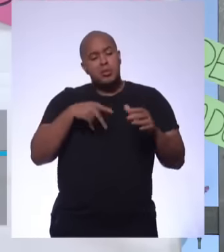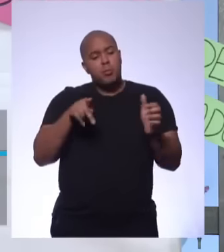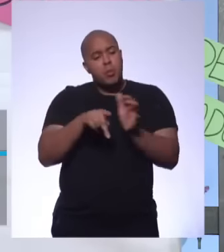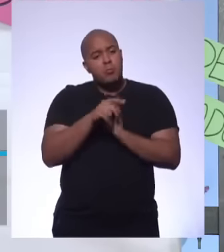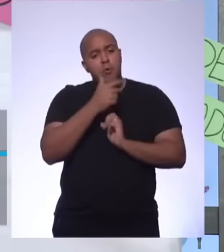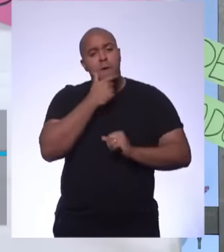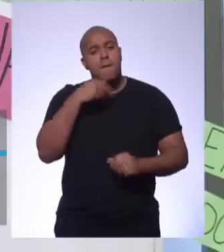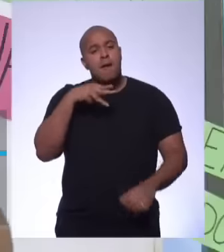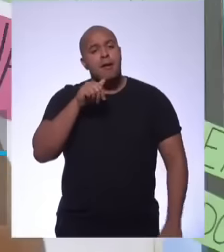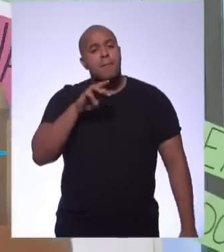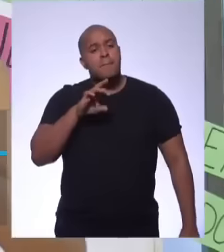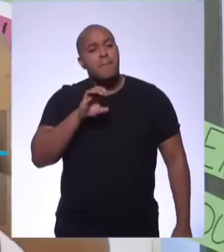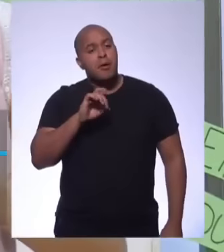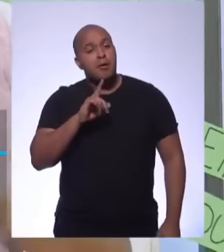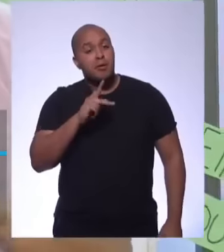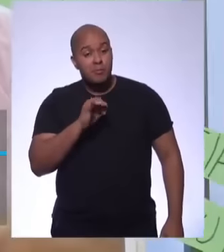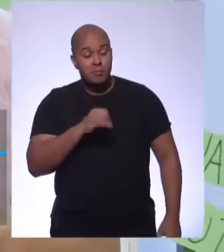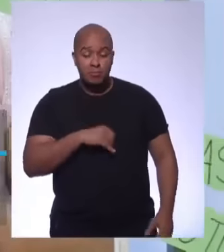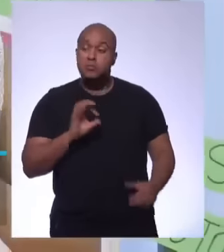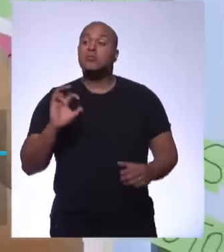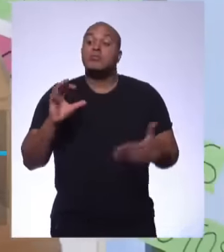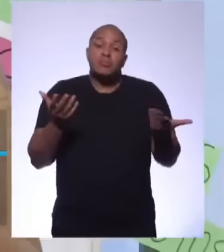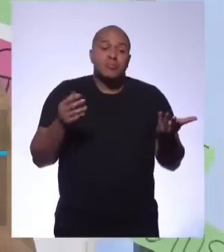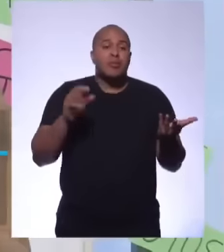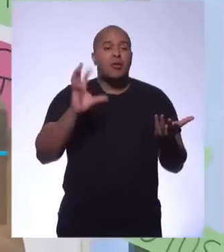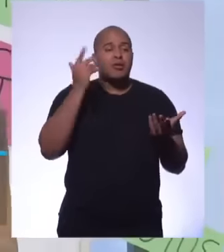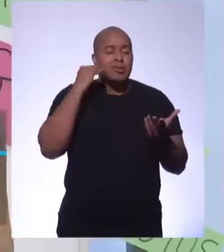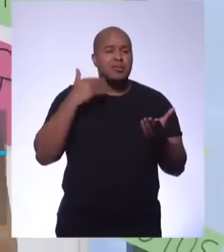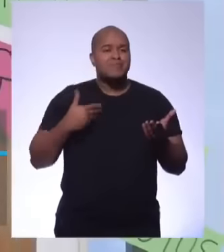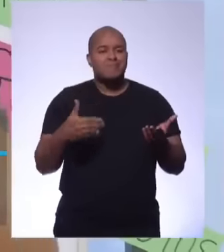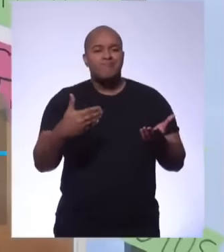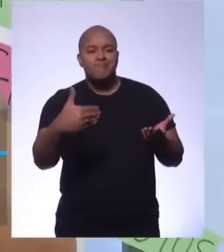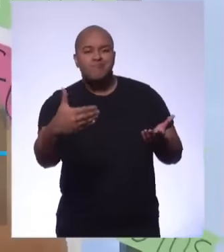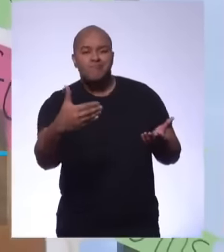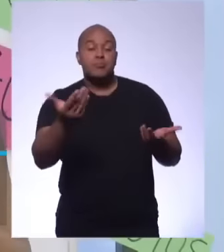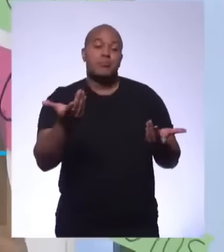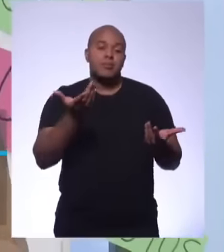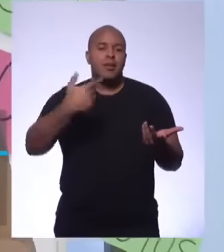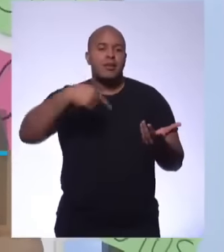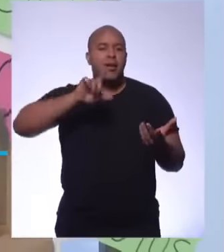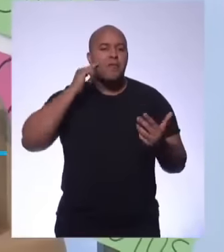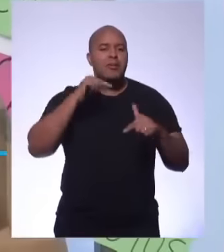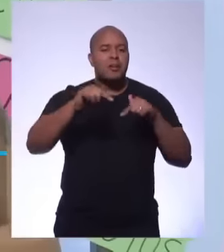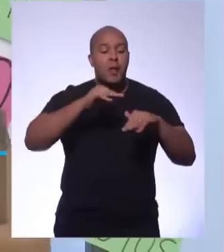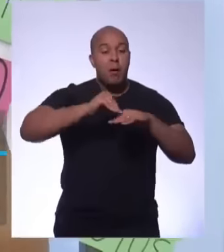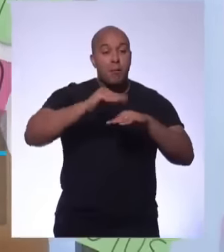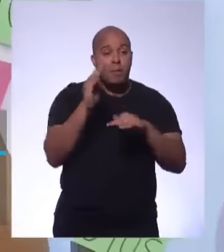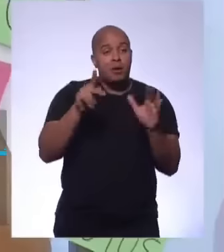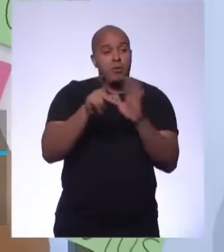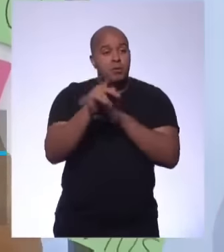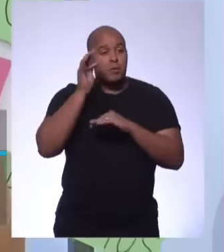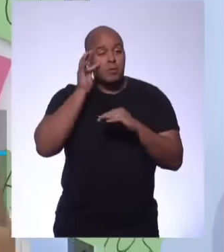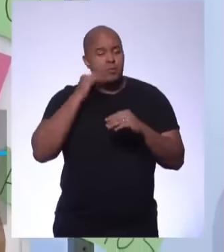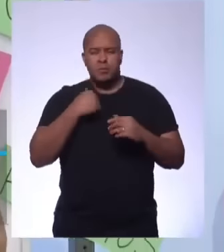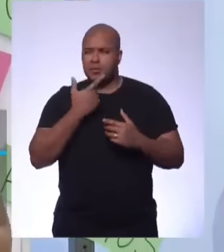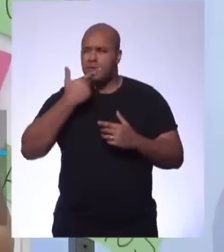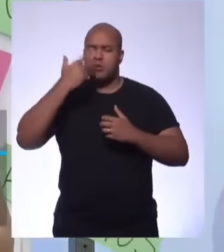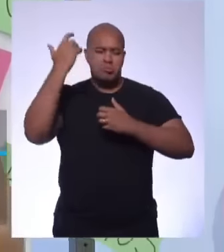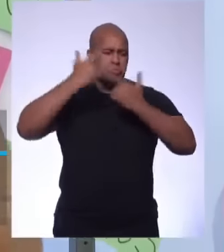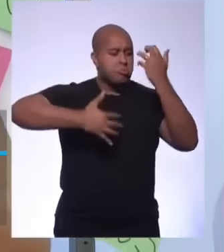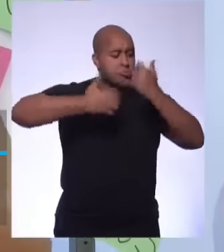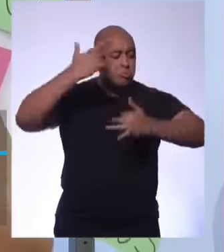Está bem? Então, aconteceu mais para frente, a gente ainda vai trabalhar muito mais o feudalismo, falaremos muito mais